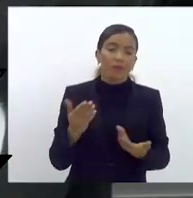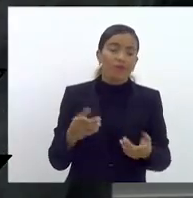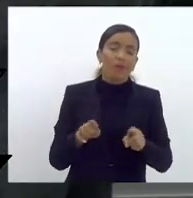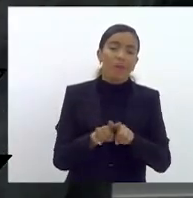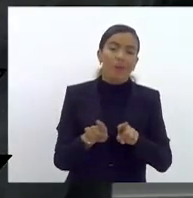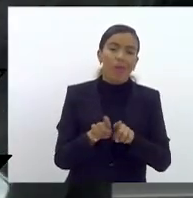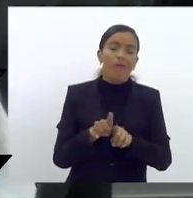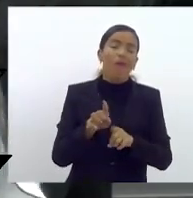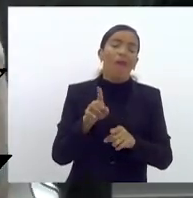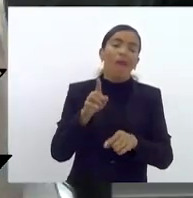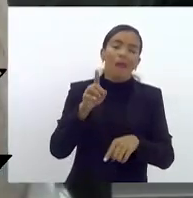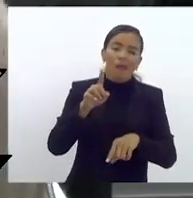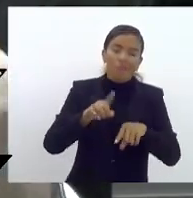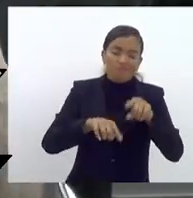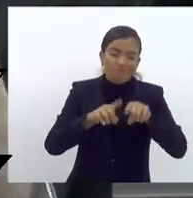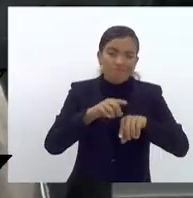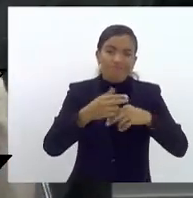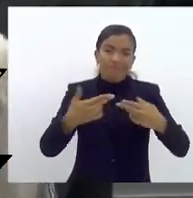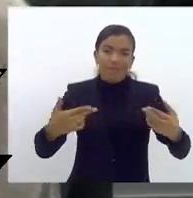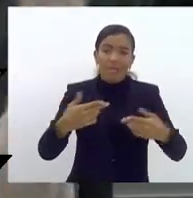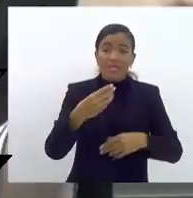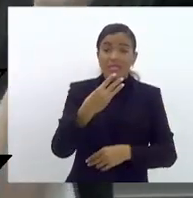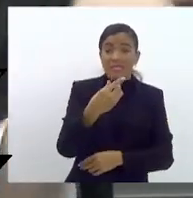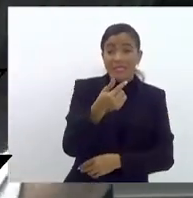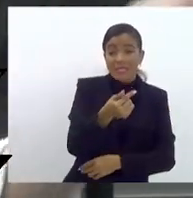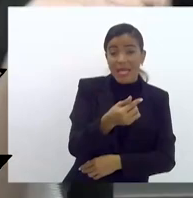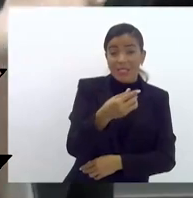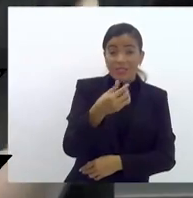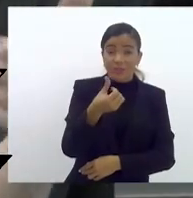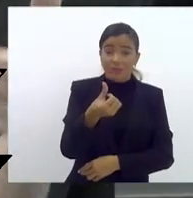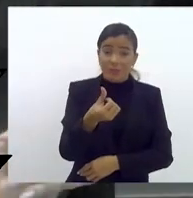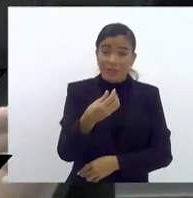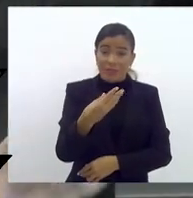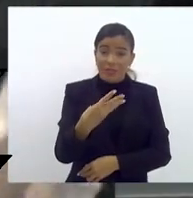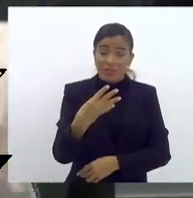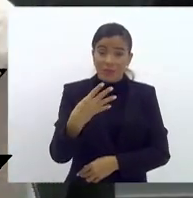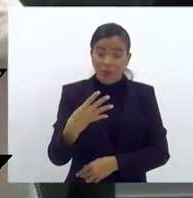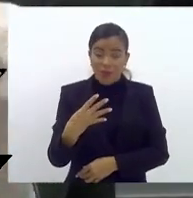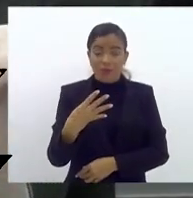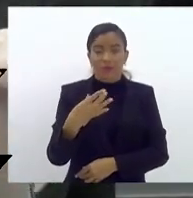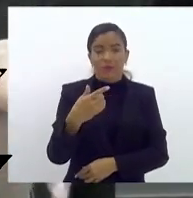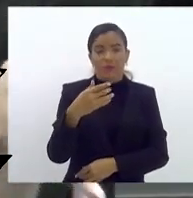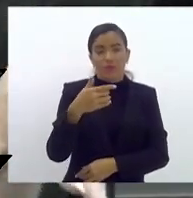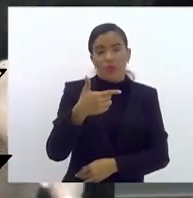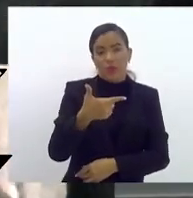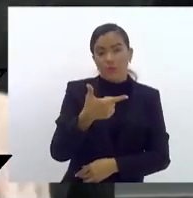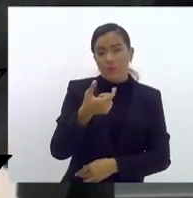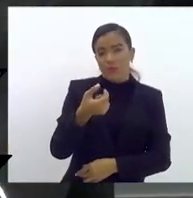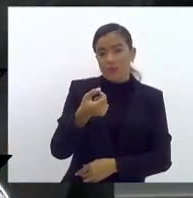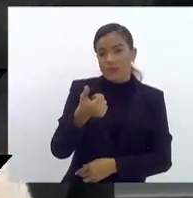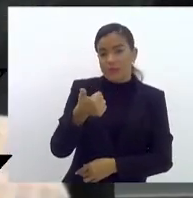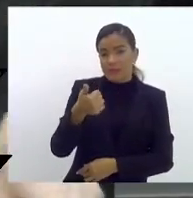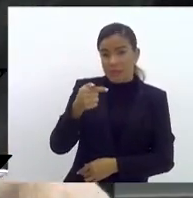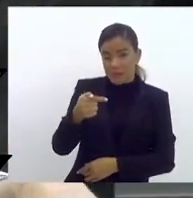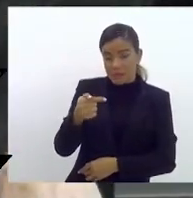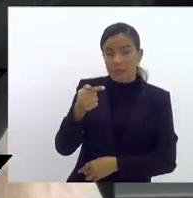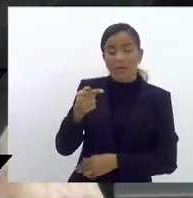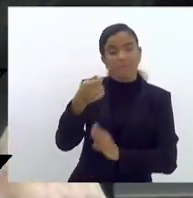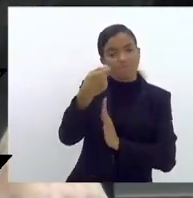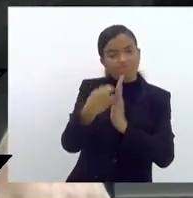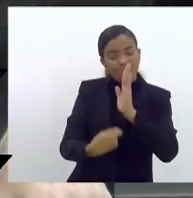da discussão da Lei original 7634 2017 de autoria do deputado mink